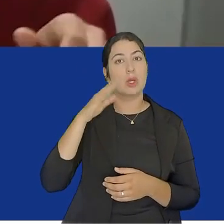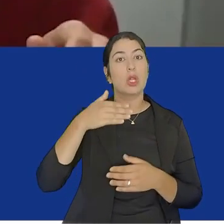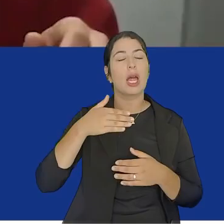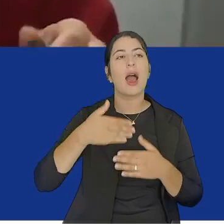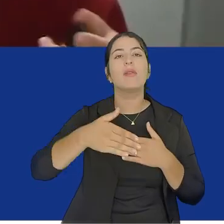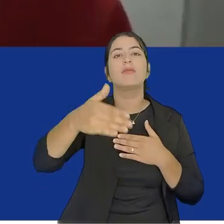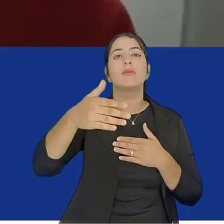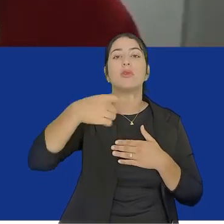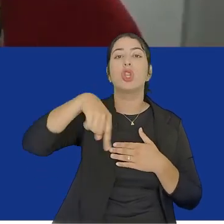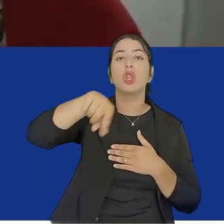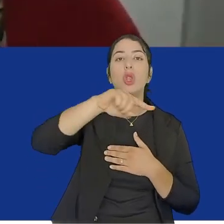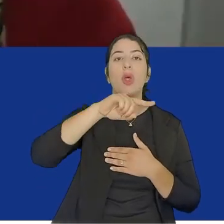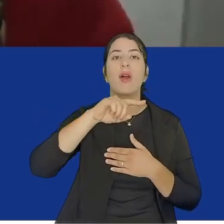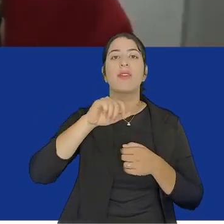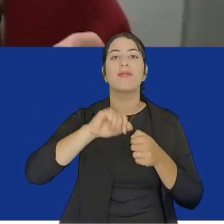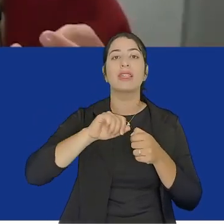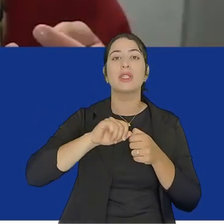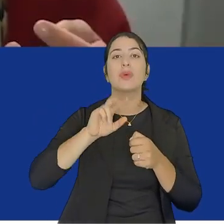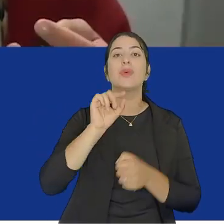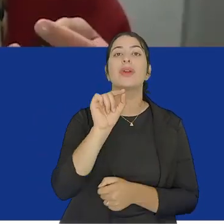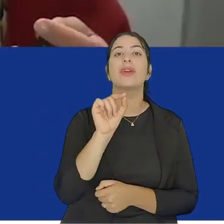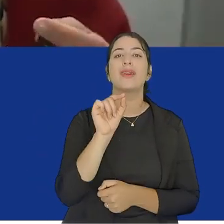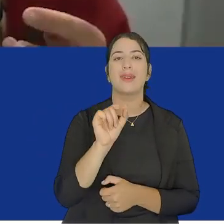isso? Como?